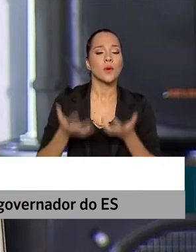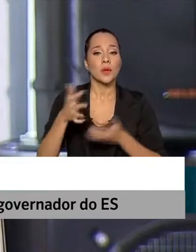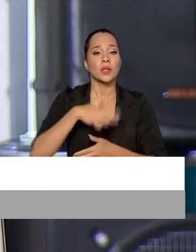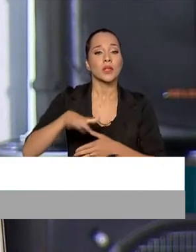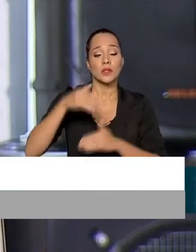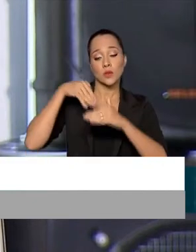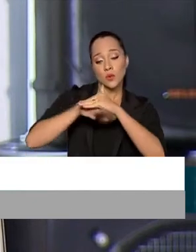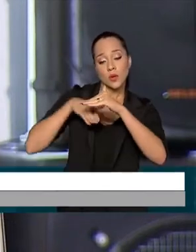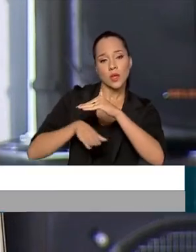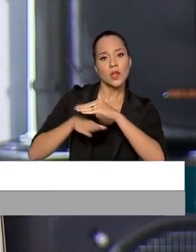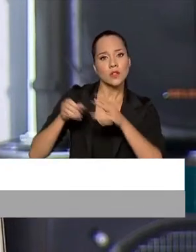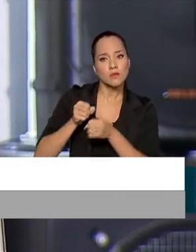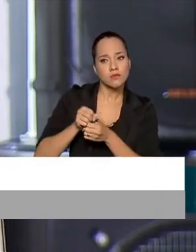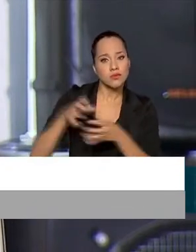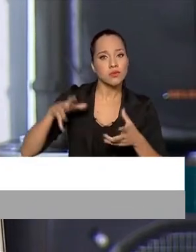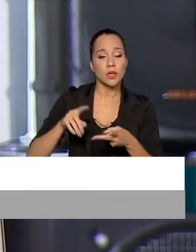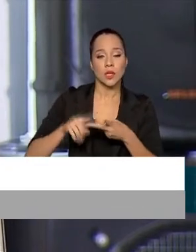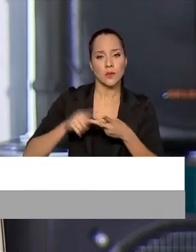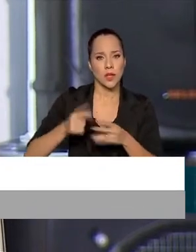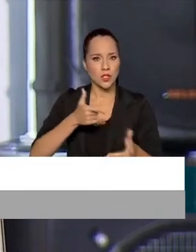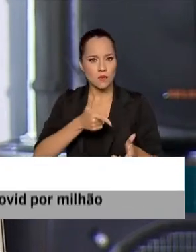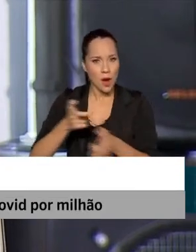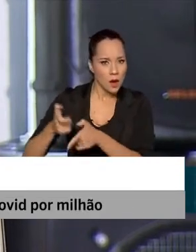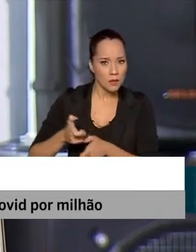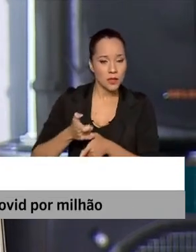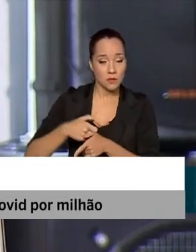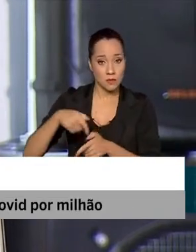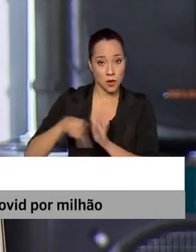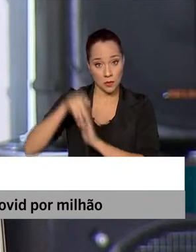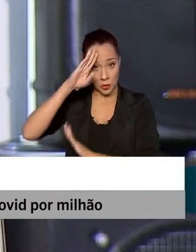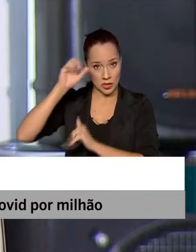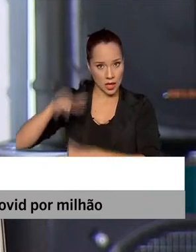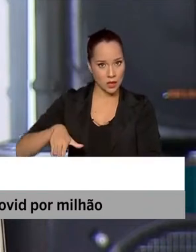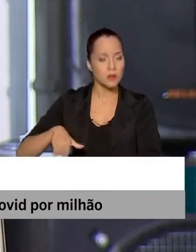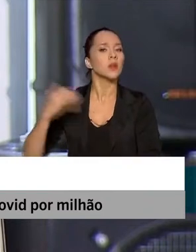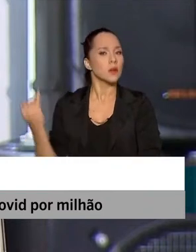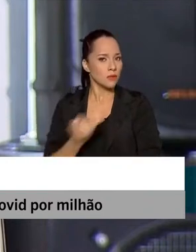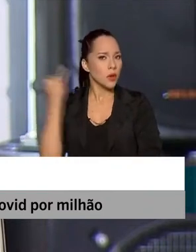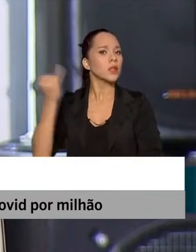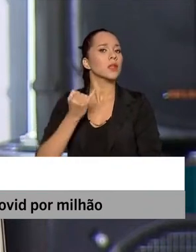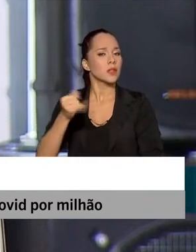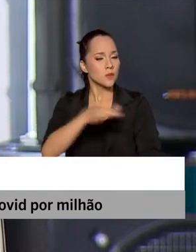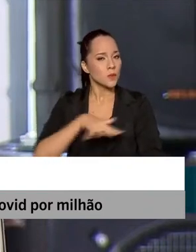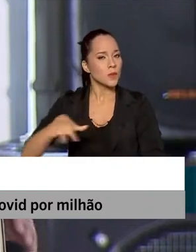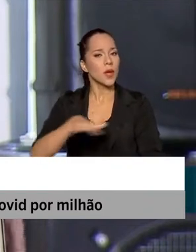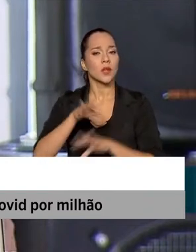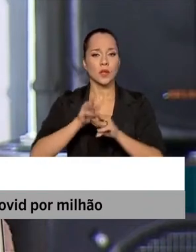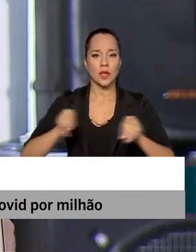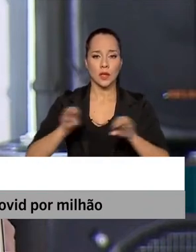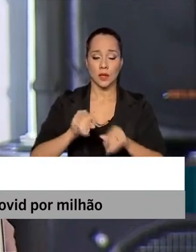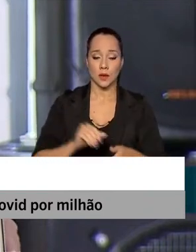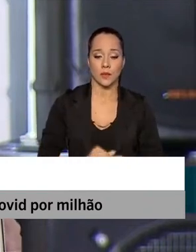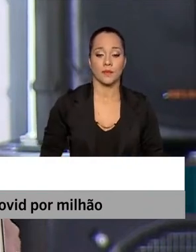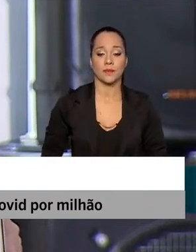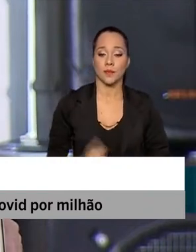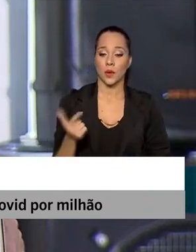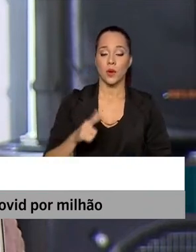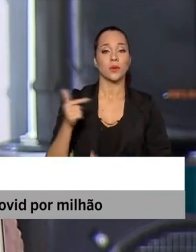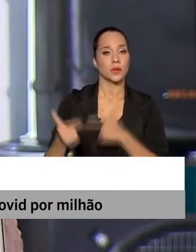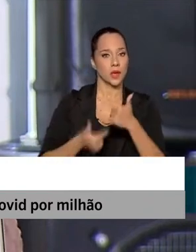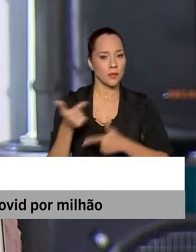de estoques de explosivos e munições do Exército, fundamental para a operacionalidade da Força Terrestre. Outro